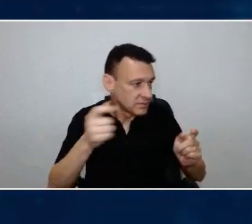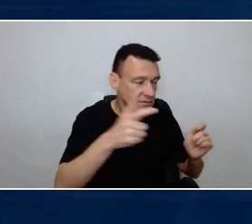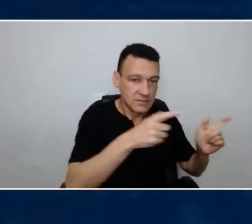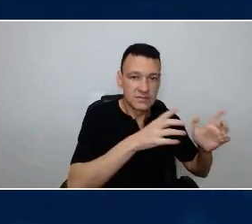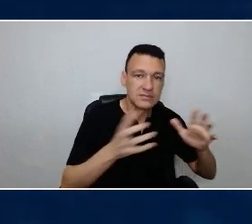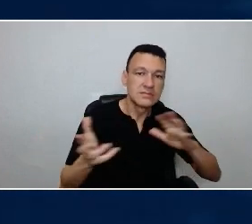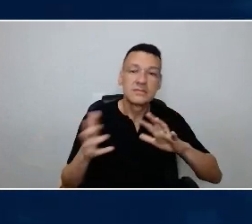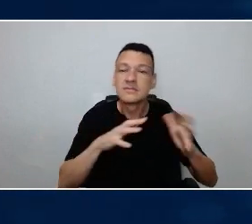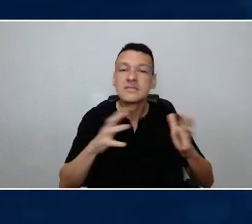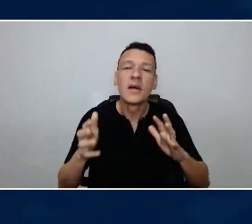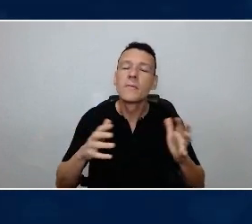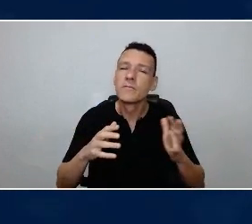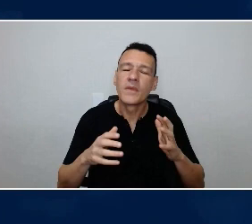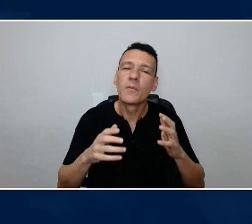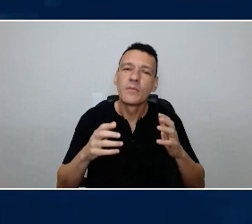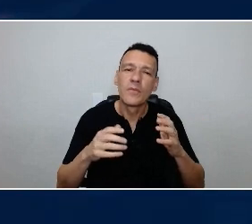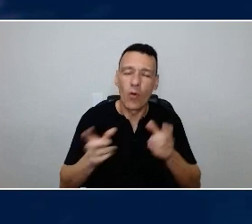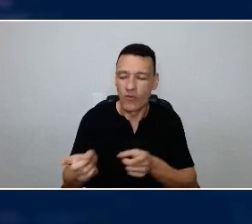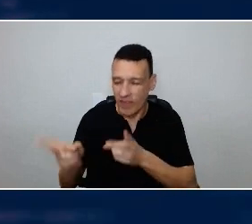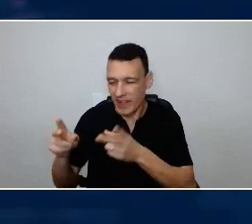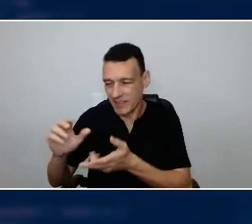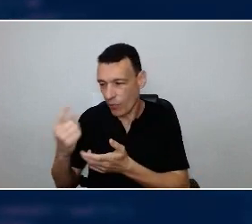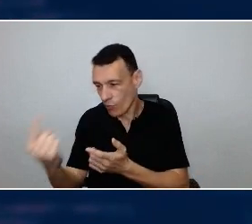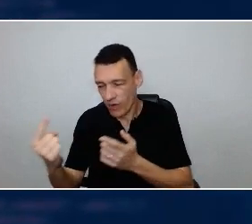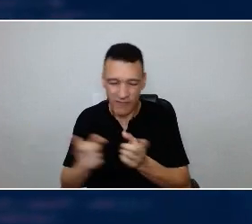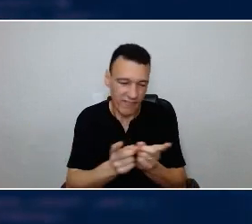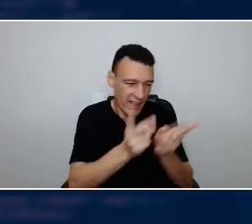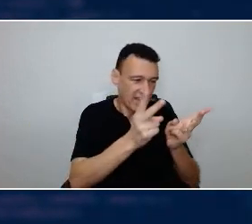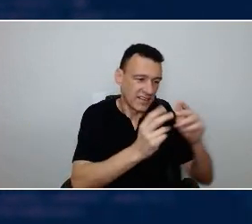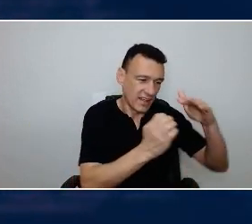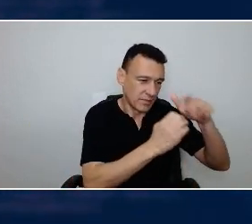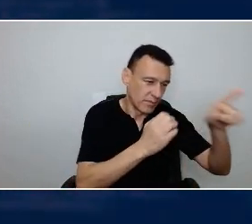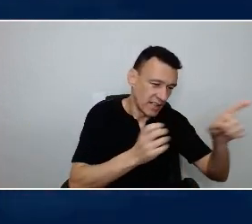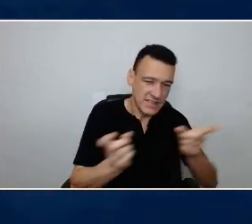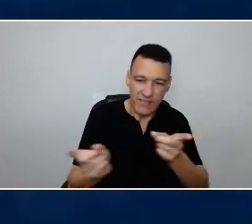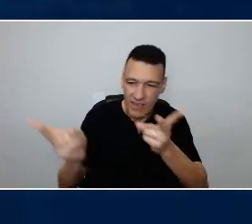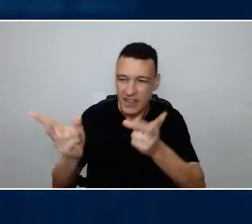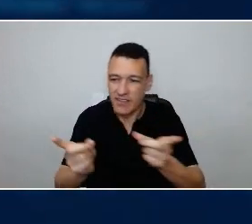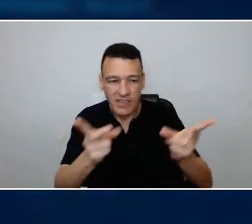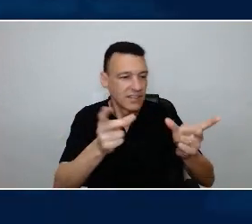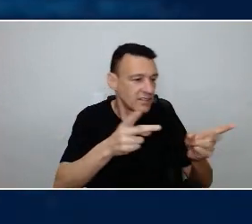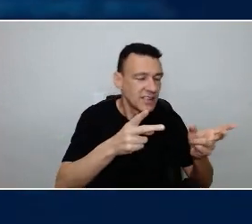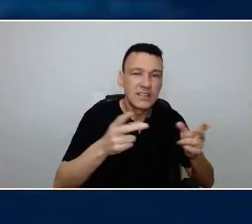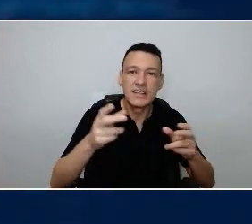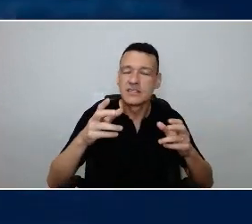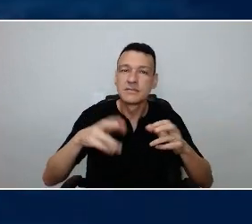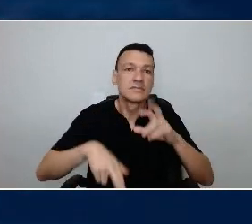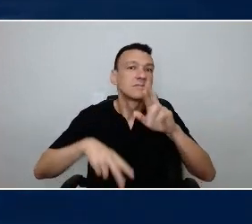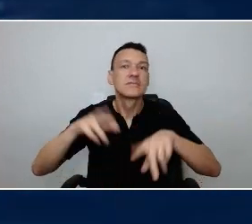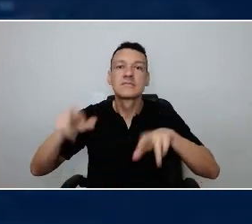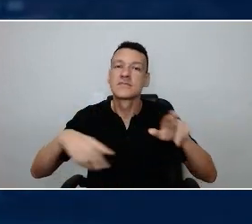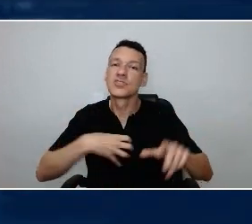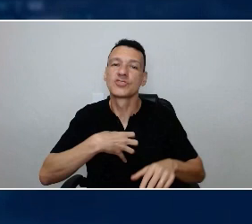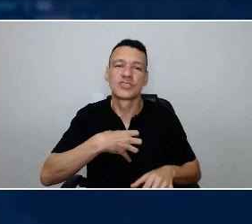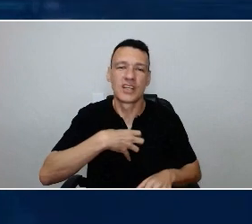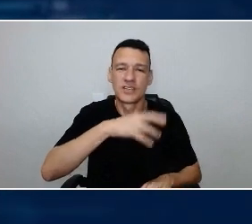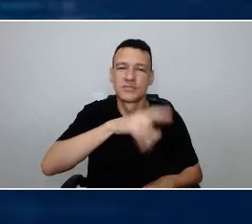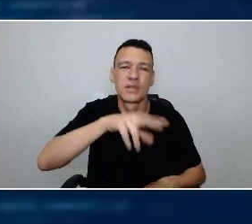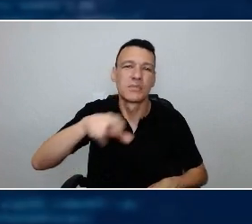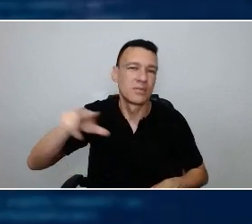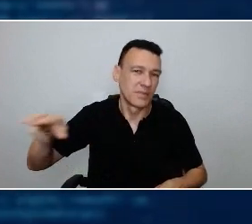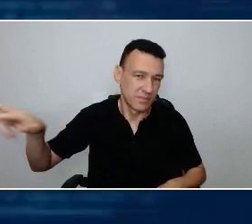relacional já tá começando a fervilhar a cabeça como que que faz esse essa modelagem né então é bem isso